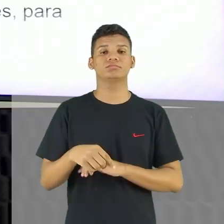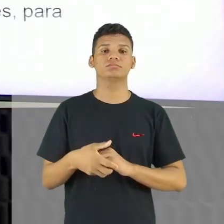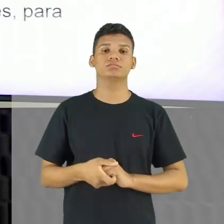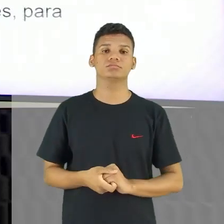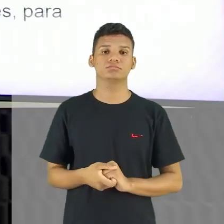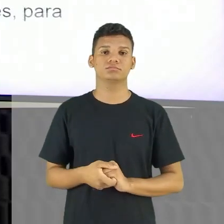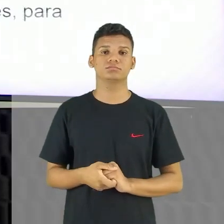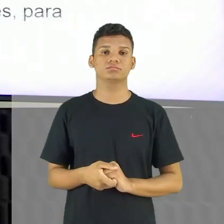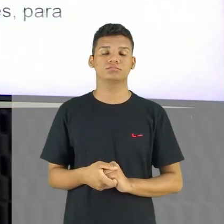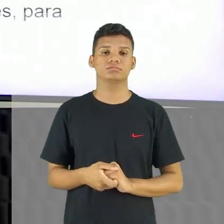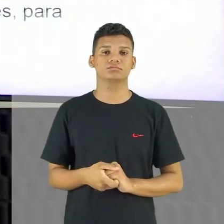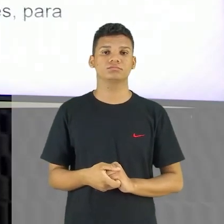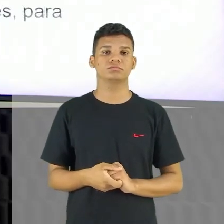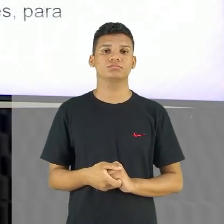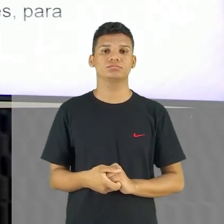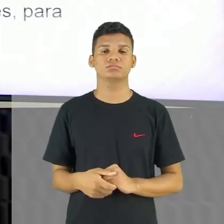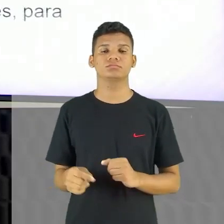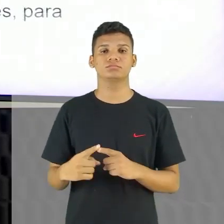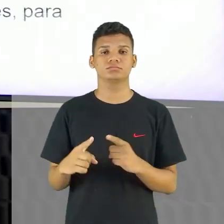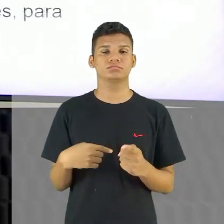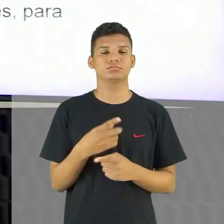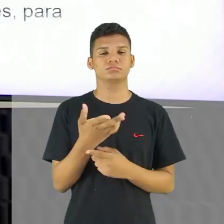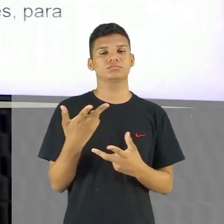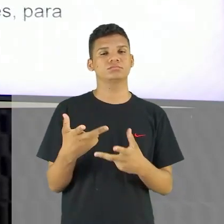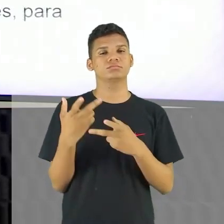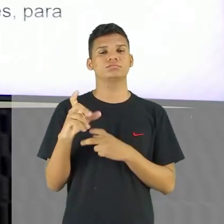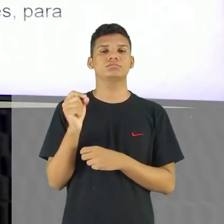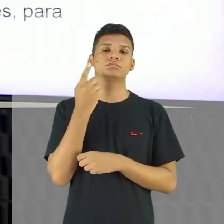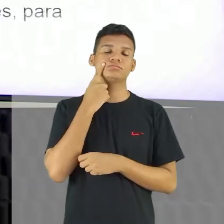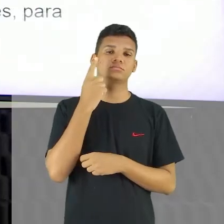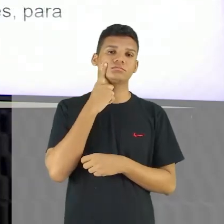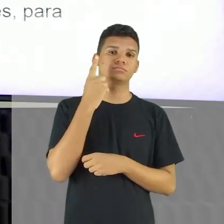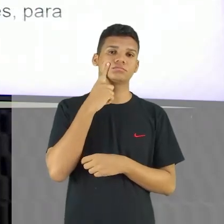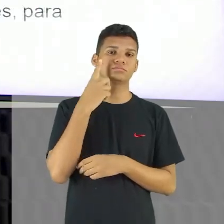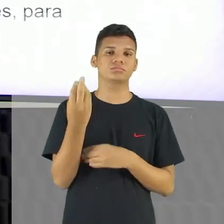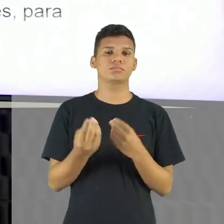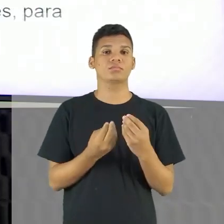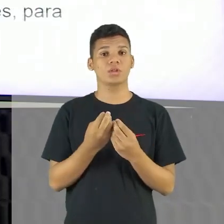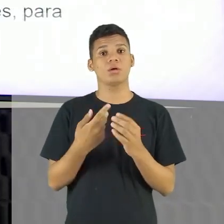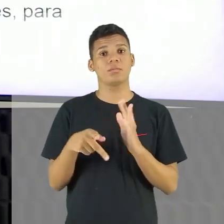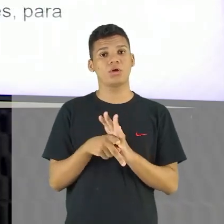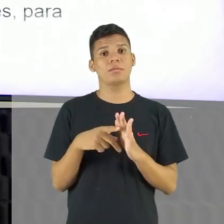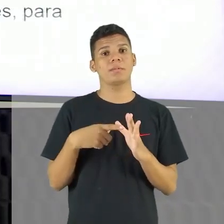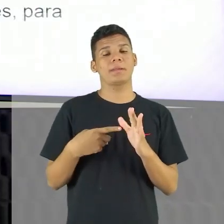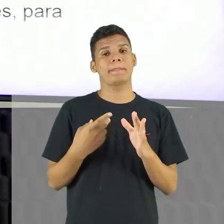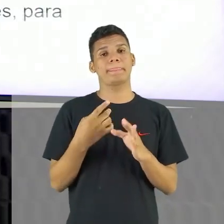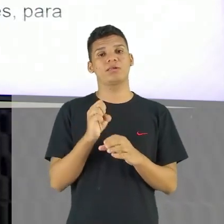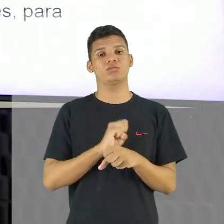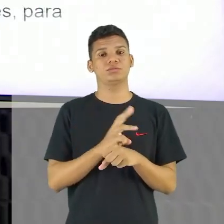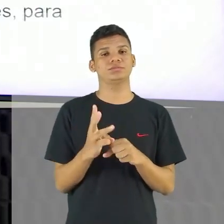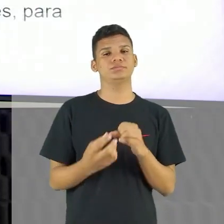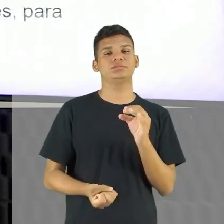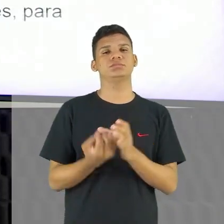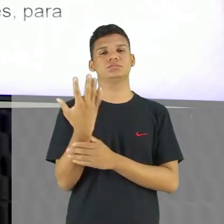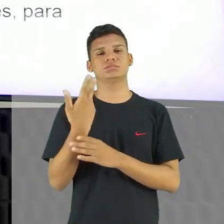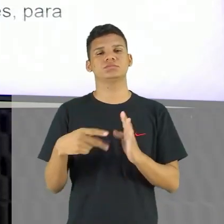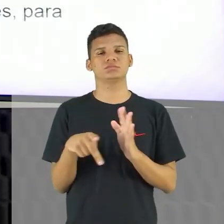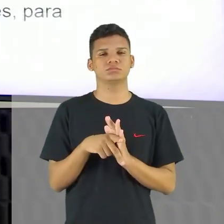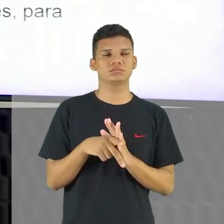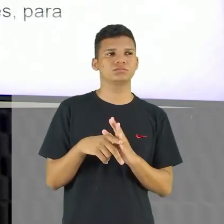Trabalhar lá, no caso, a questão aqui, e você vai poder ter uma ideia de como a UEMA desenvolve,